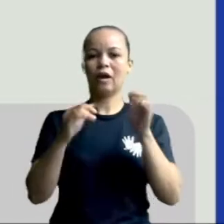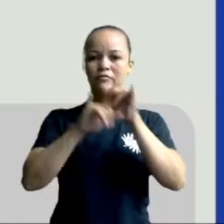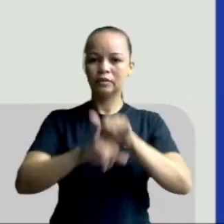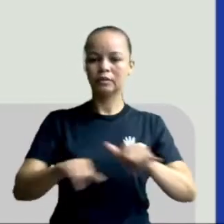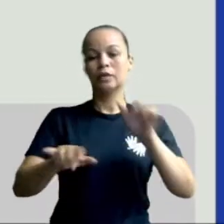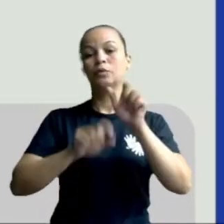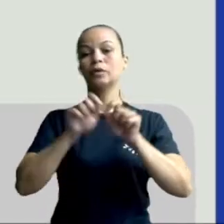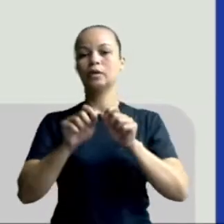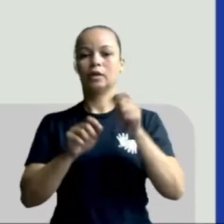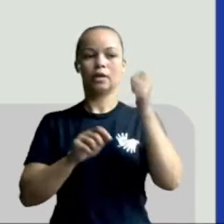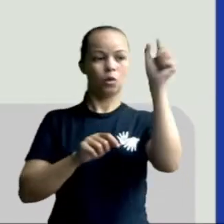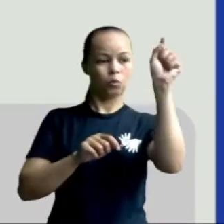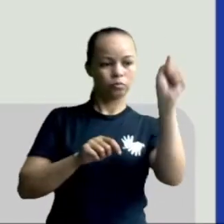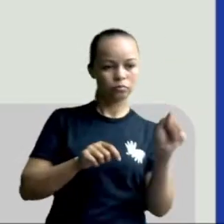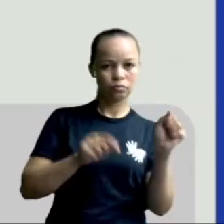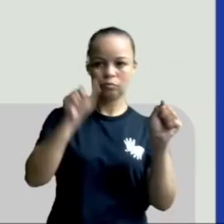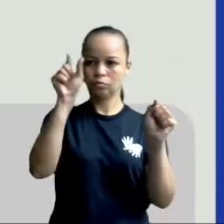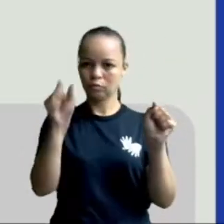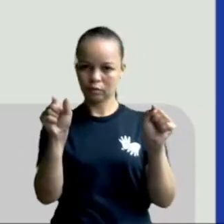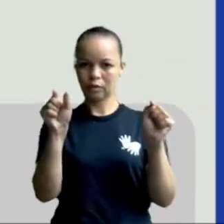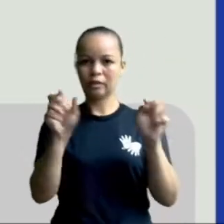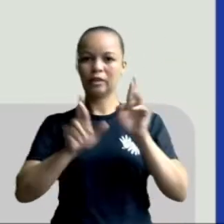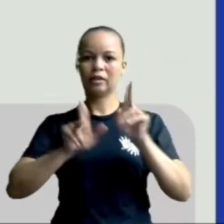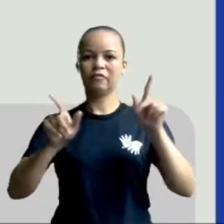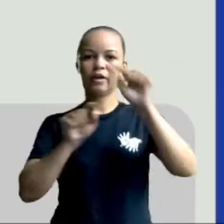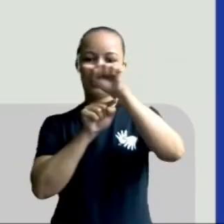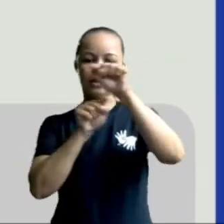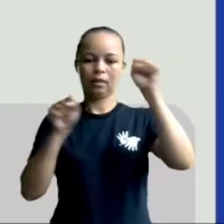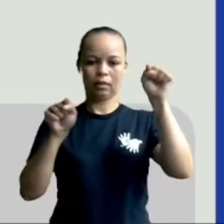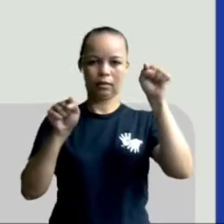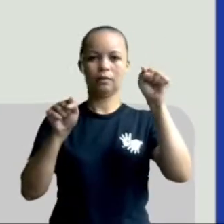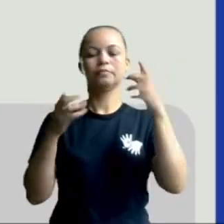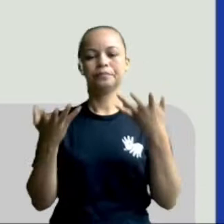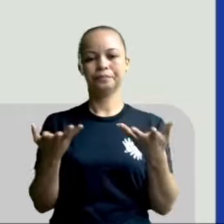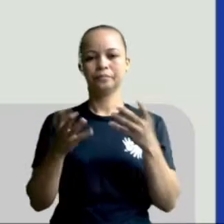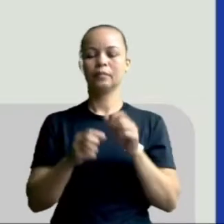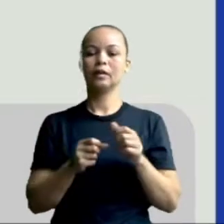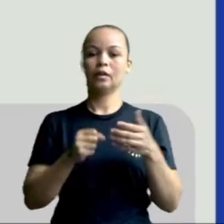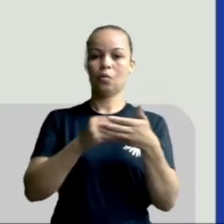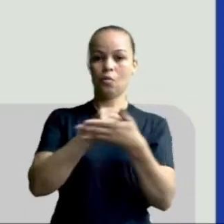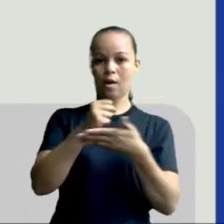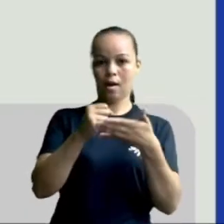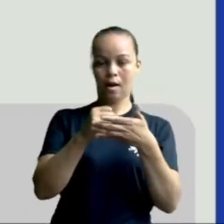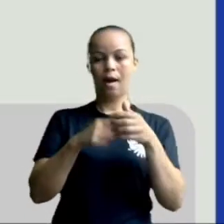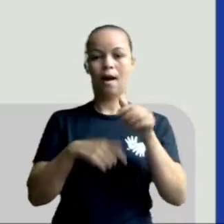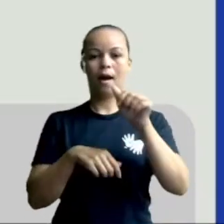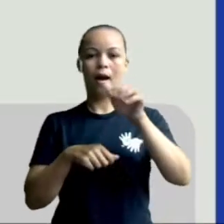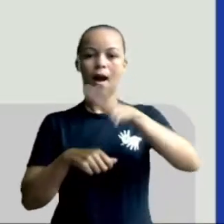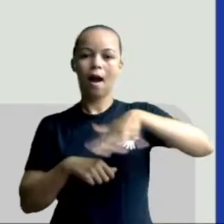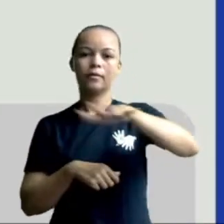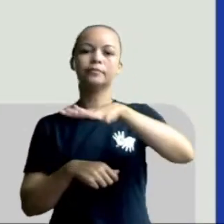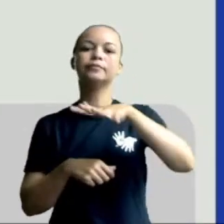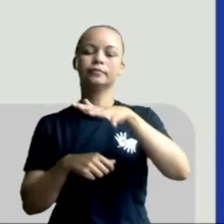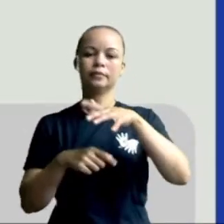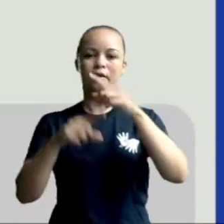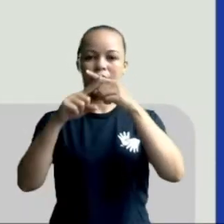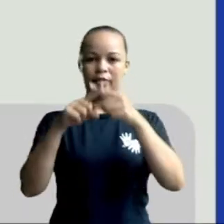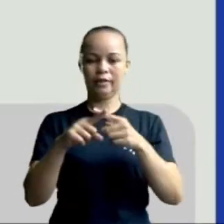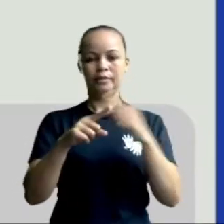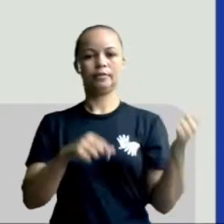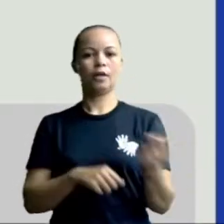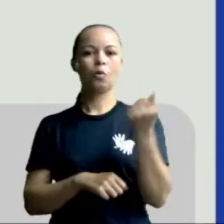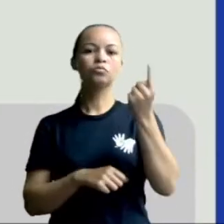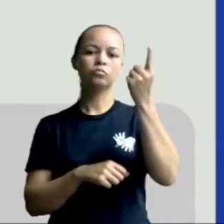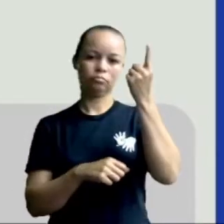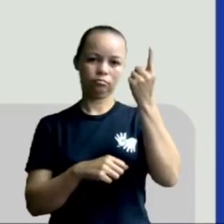do outro, tá certo? Então, para eu calcular a área, vai ser base vezes altura, tá